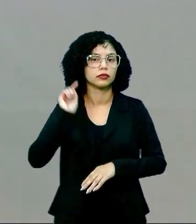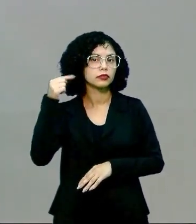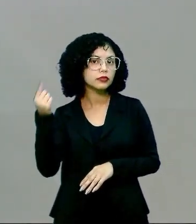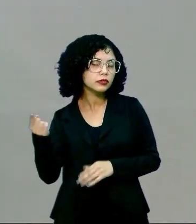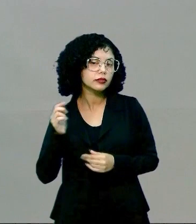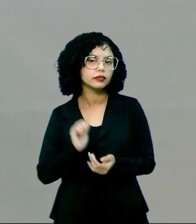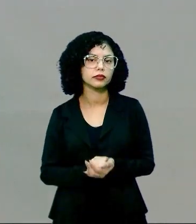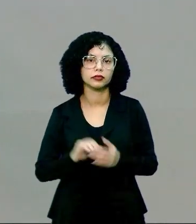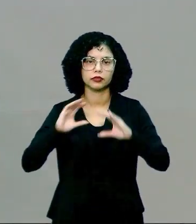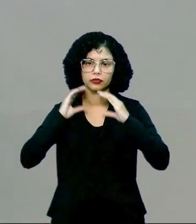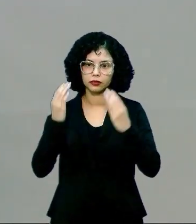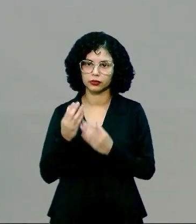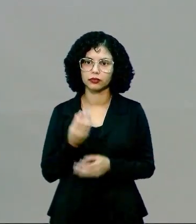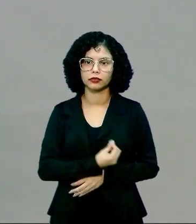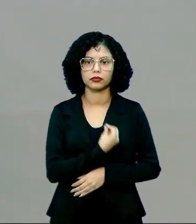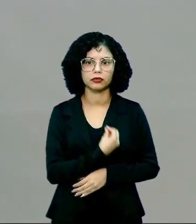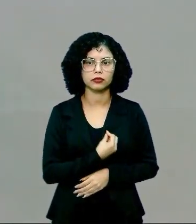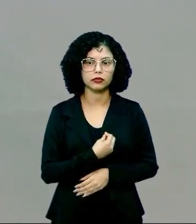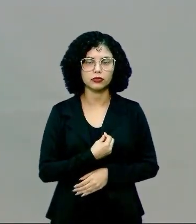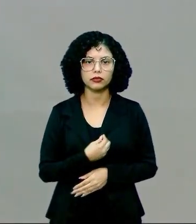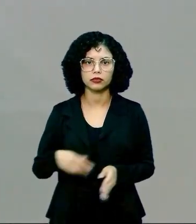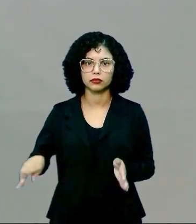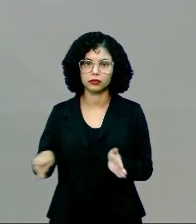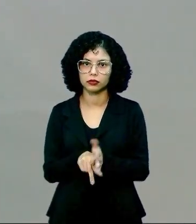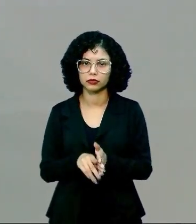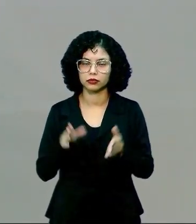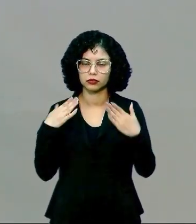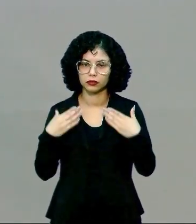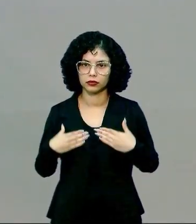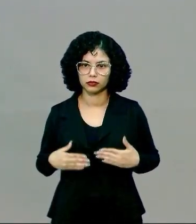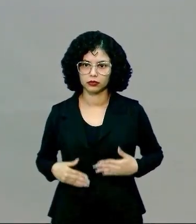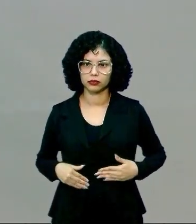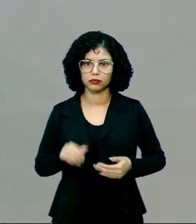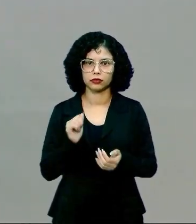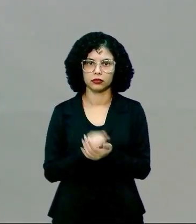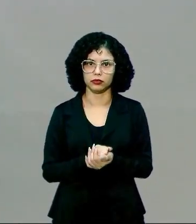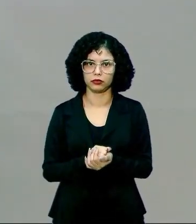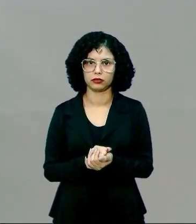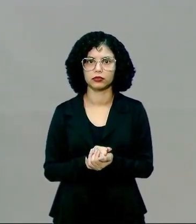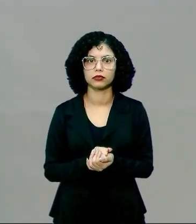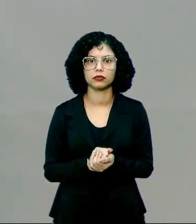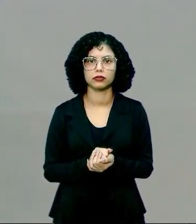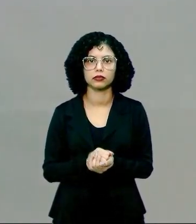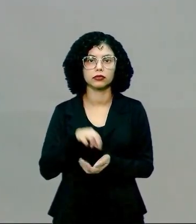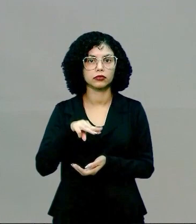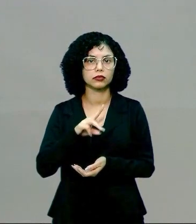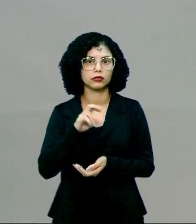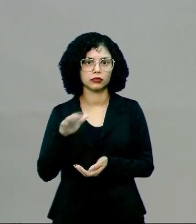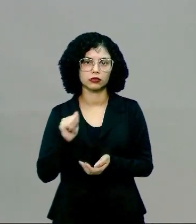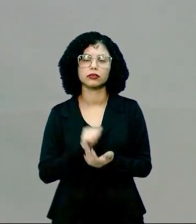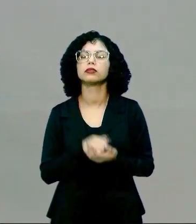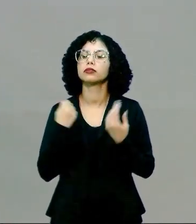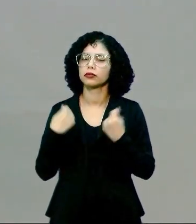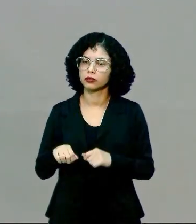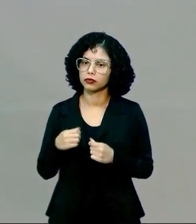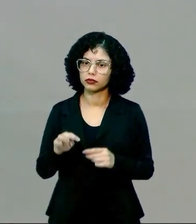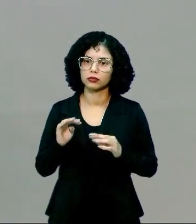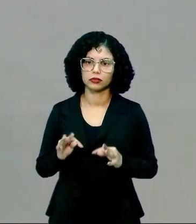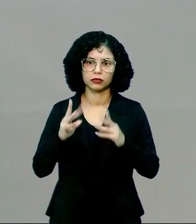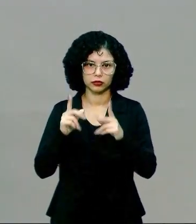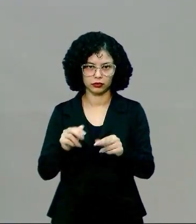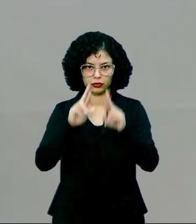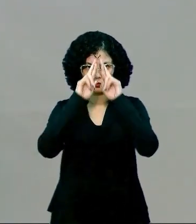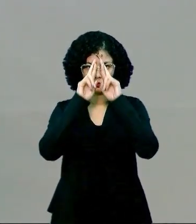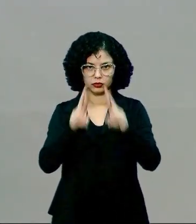aquele ser, na sua integridade física e que na sua integridade moral, merece todo